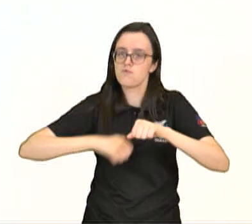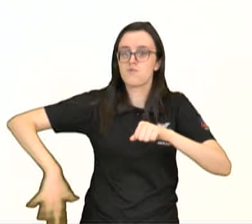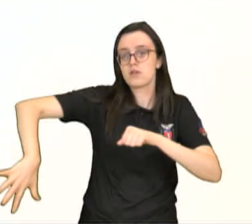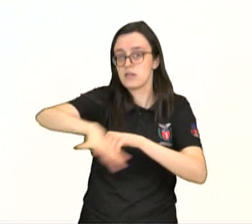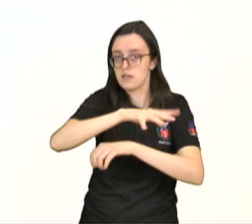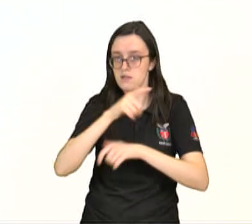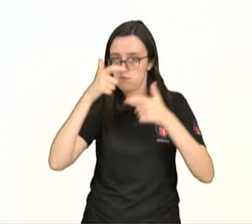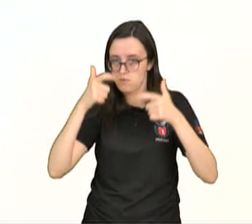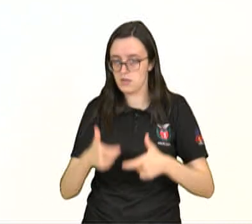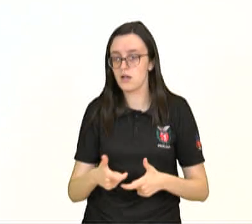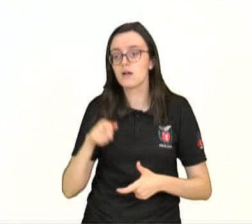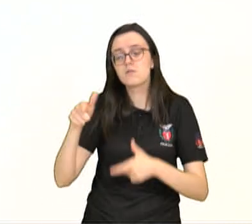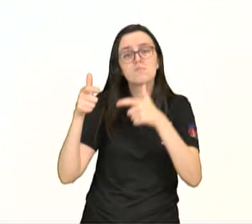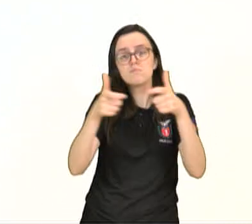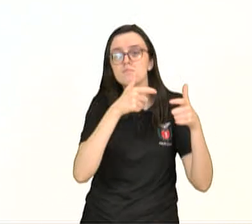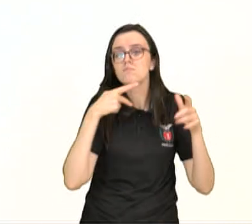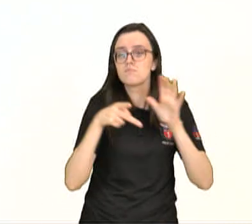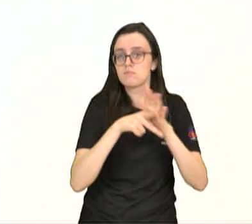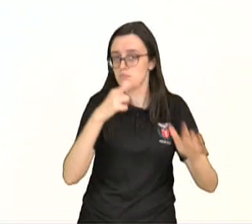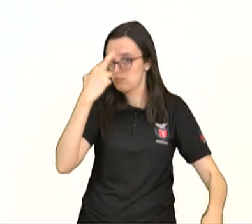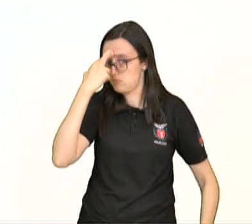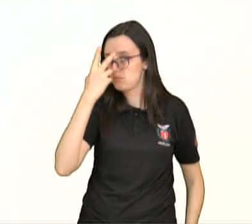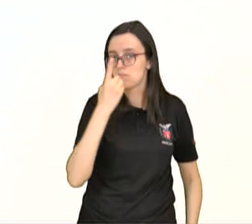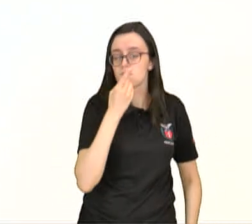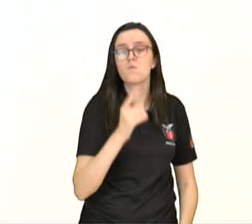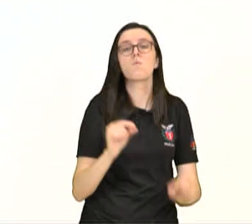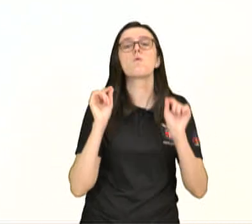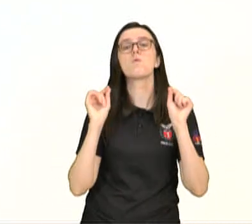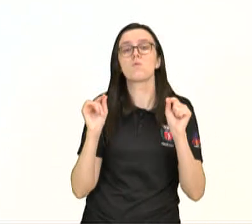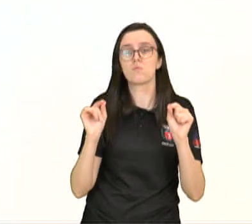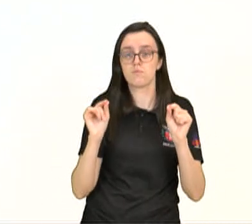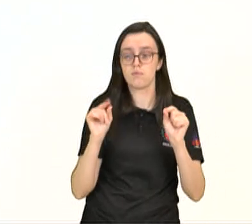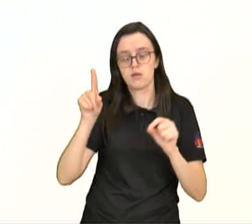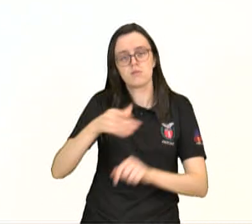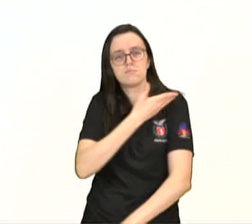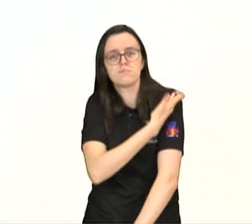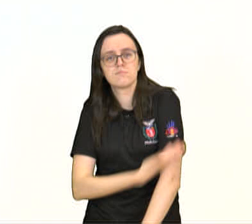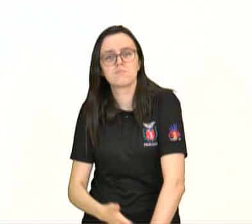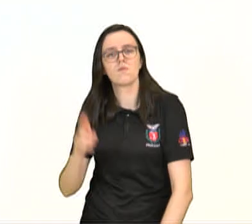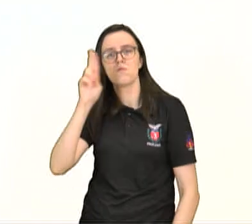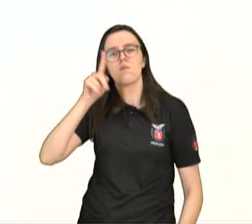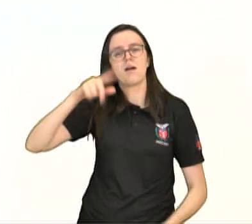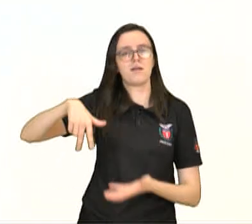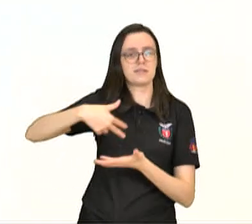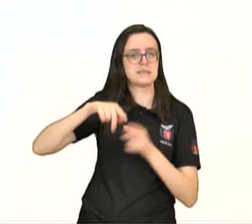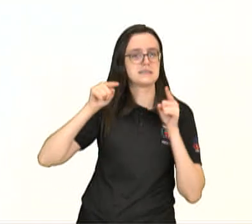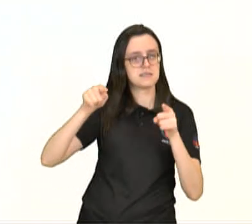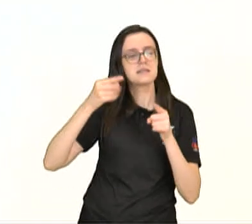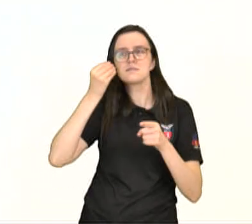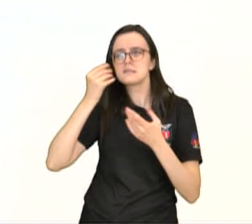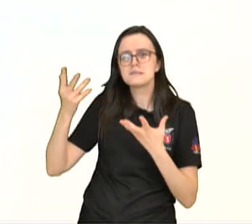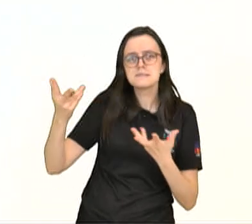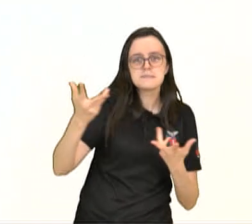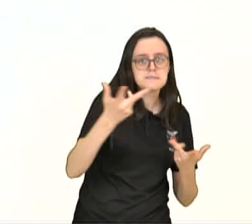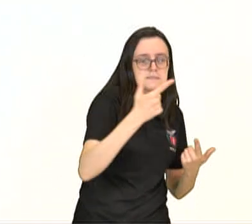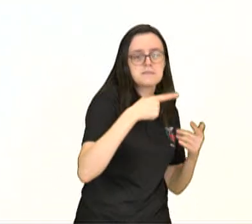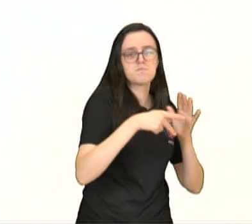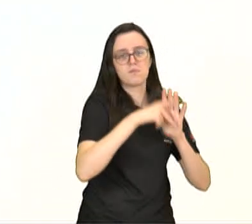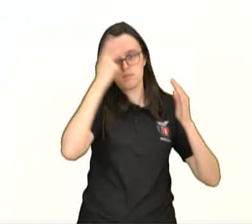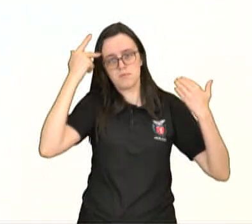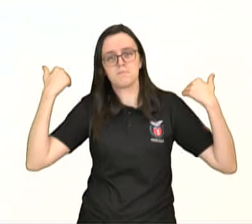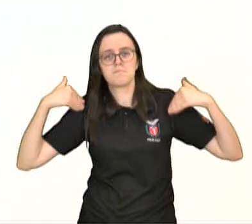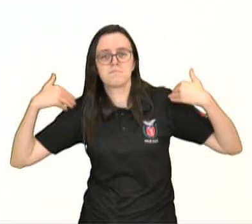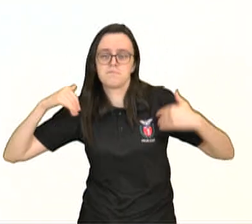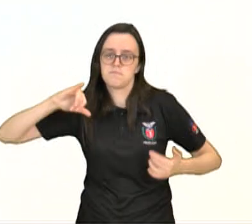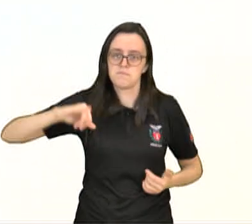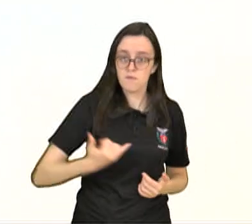população local, lá, a população dominicana, eles costumavam daí usar a dança para atrair turistas. Então eles